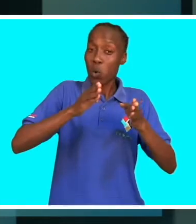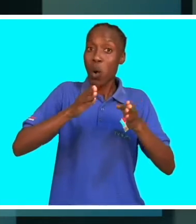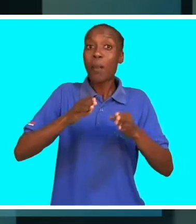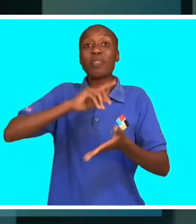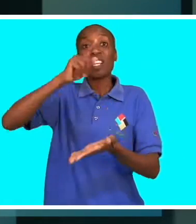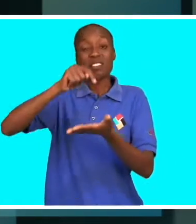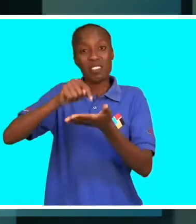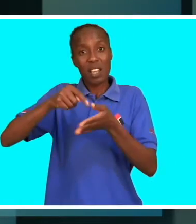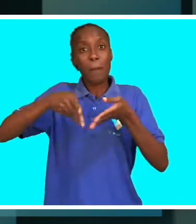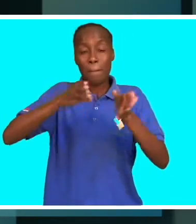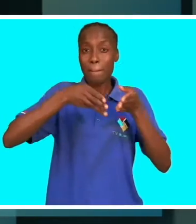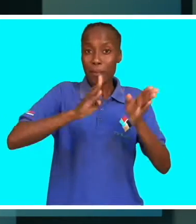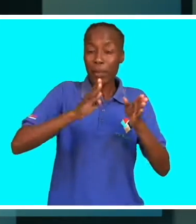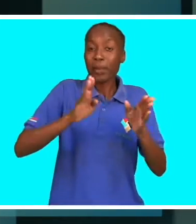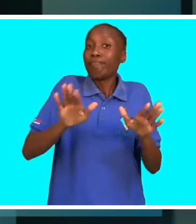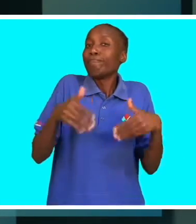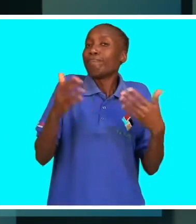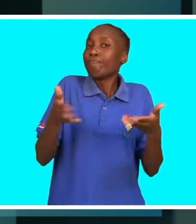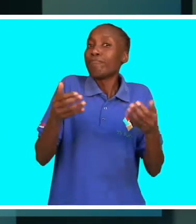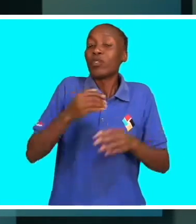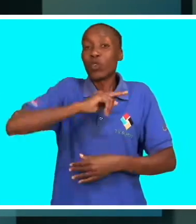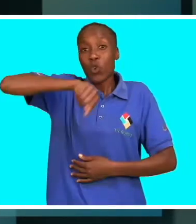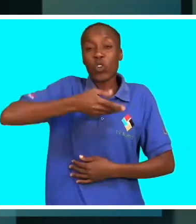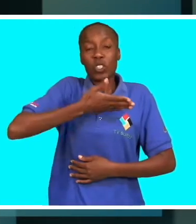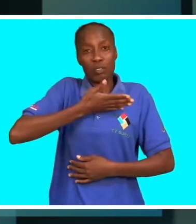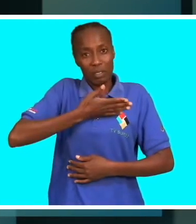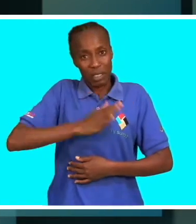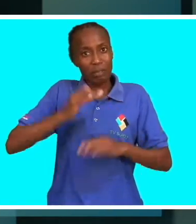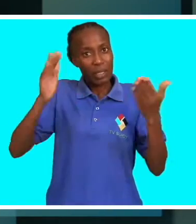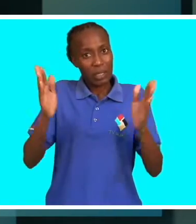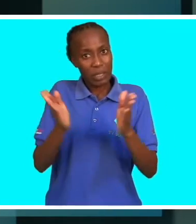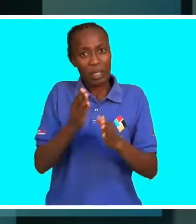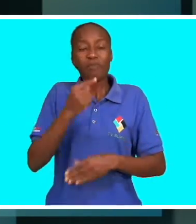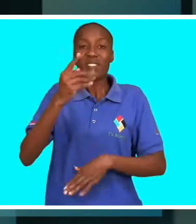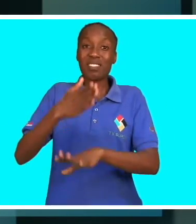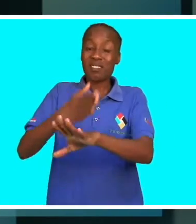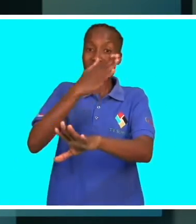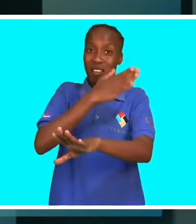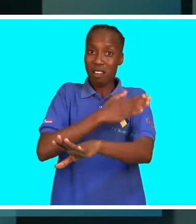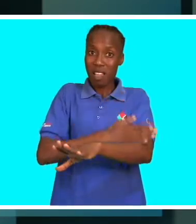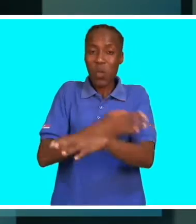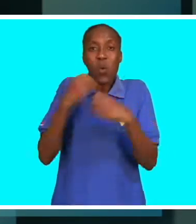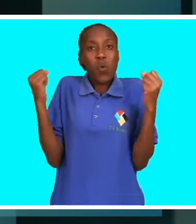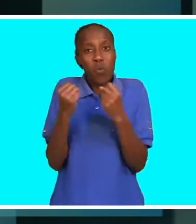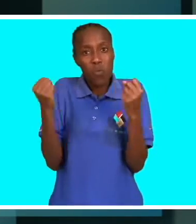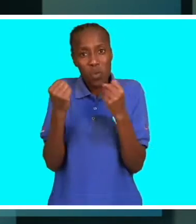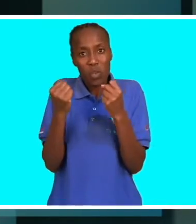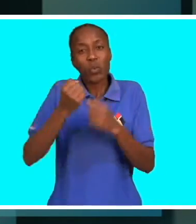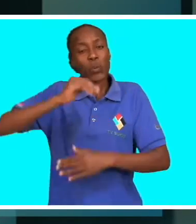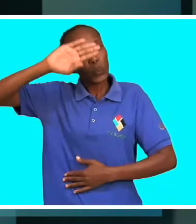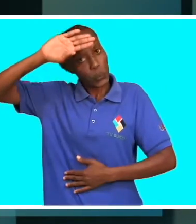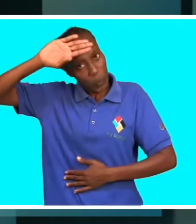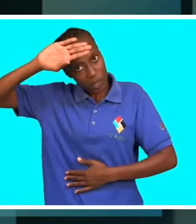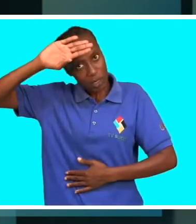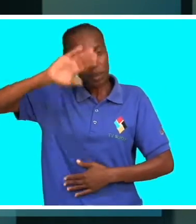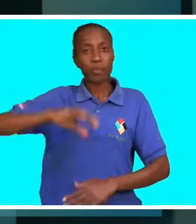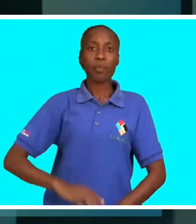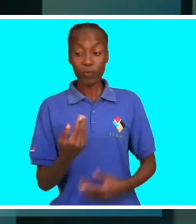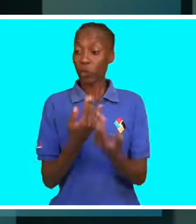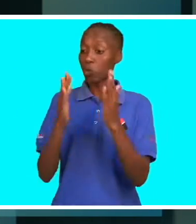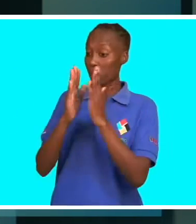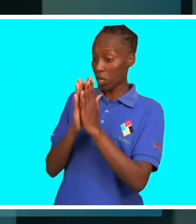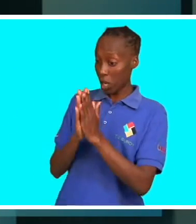estarão nas ruas, nos passeios da cidade. Mas nós pretendemos é reduzir, conforme dizia, o frio e